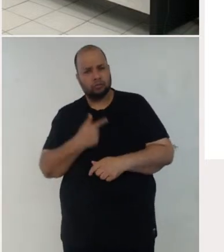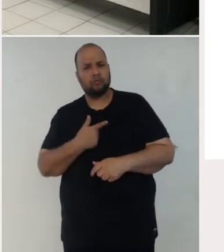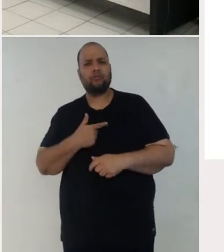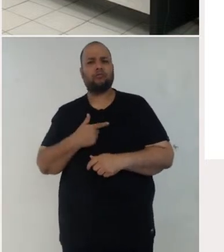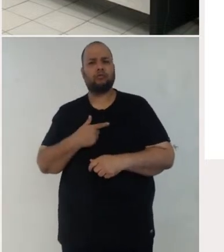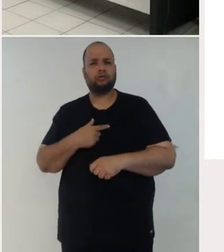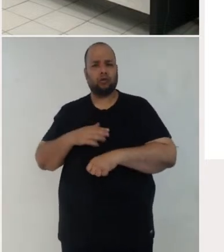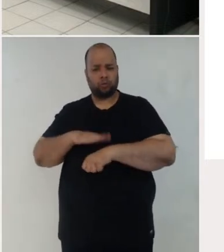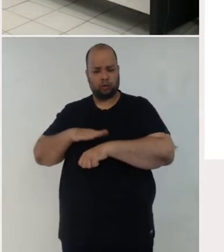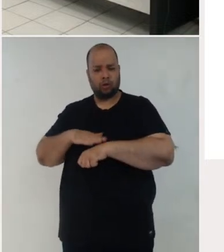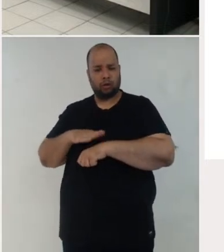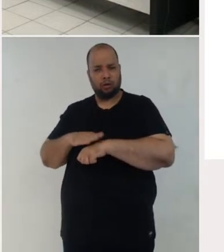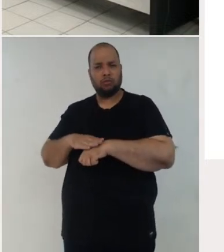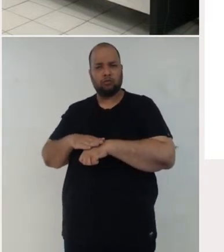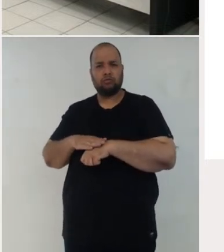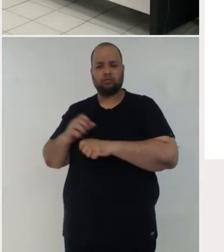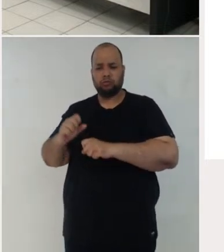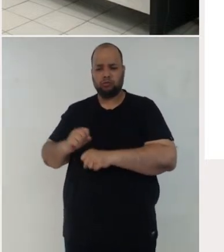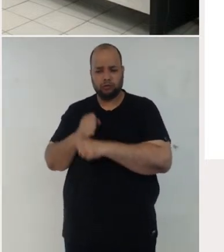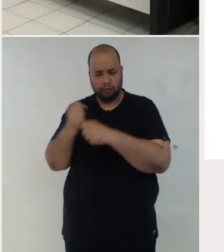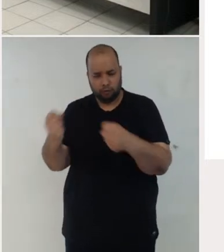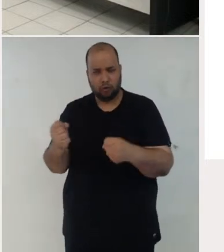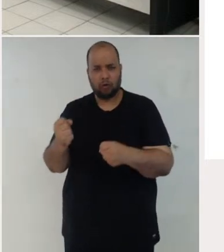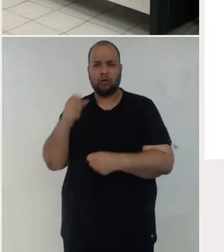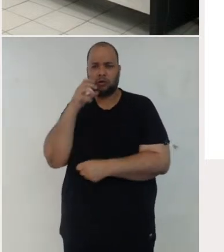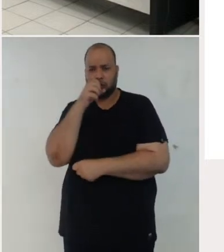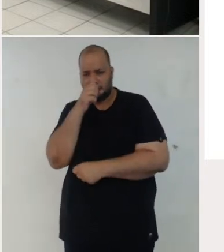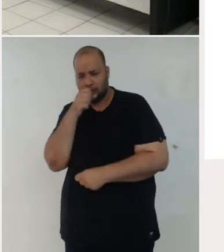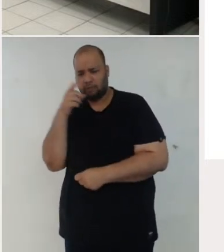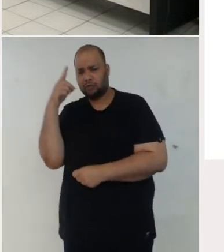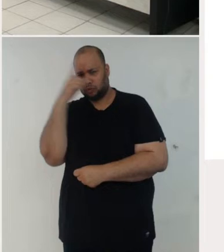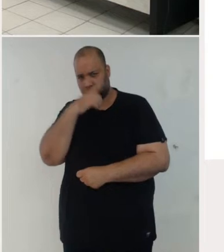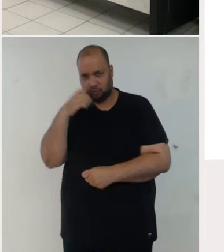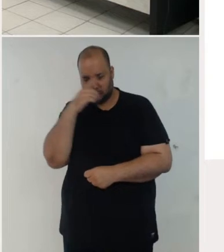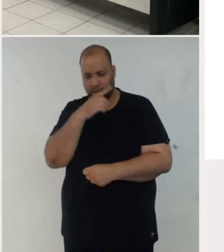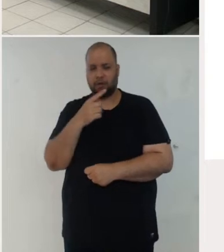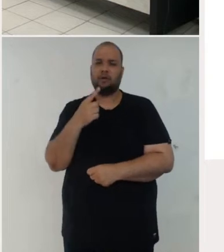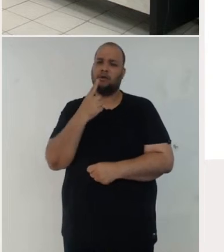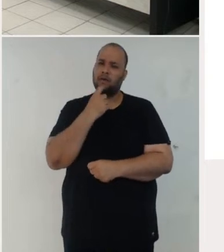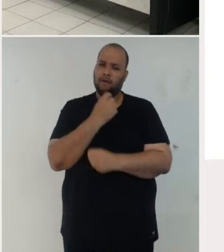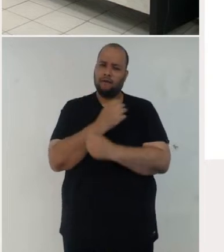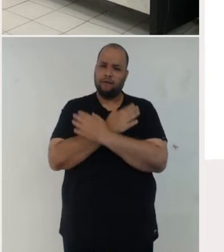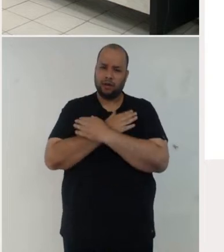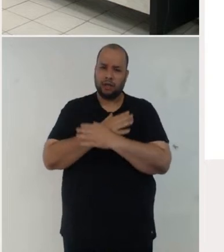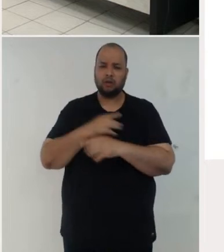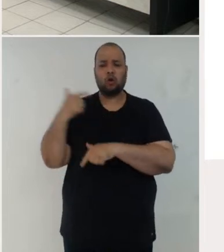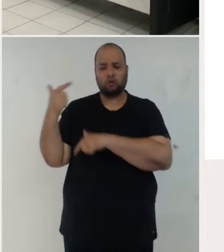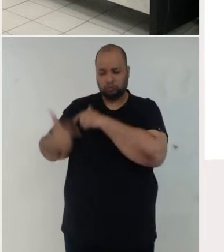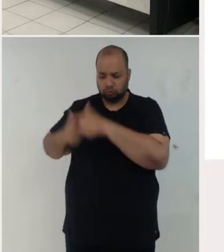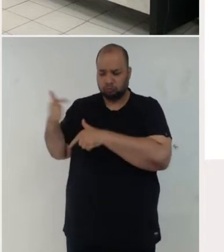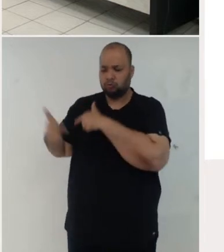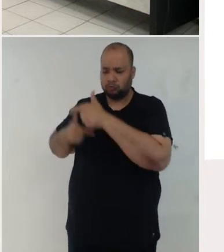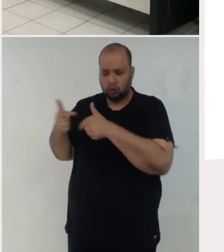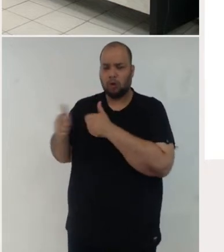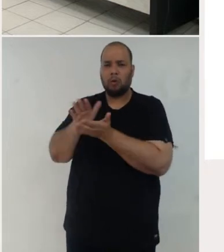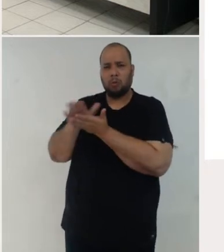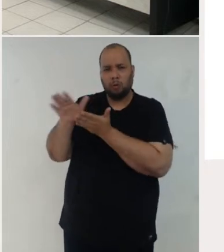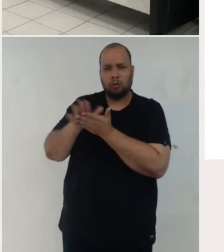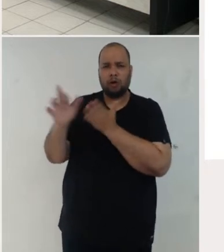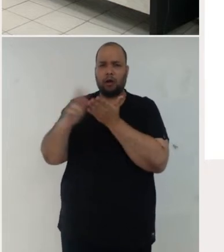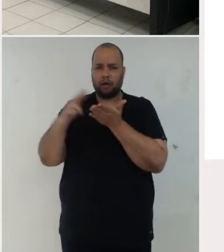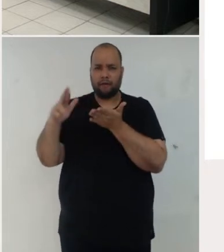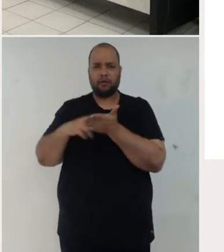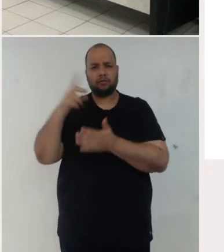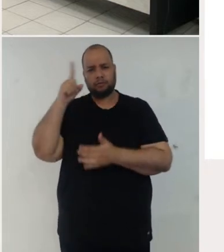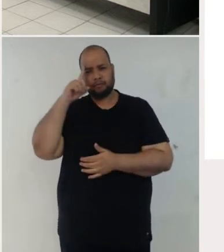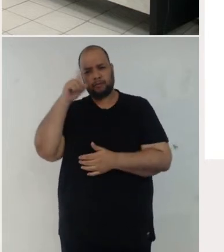disposição, seja sábado, domingo, feriados, a gente está ali trabalhando para publicar a revista em dia, porque